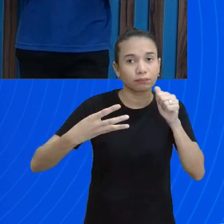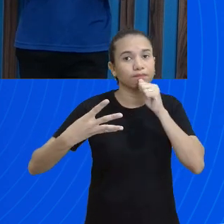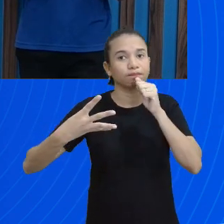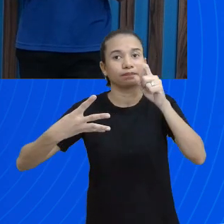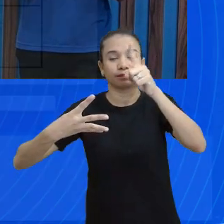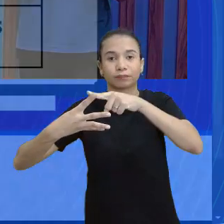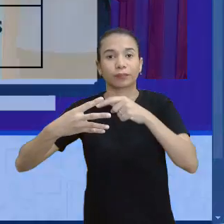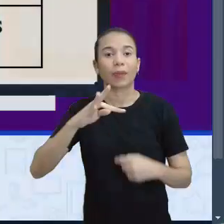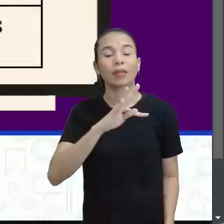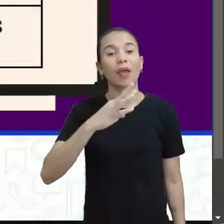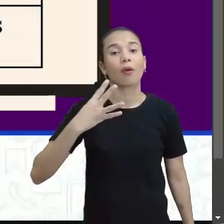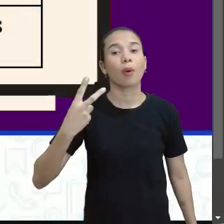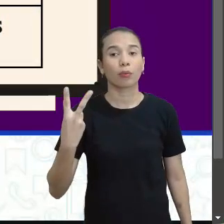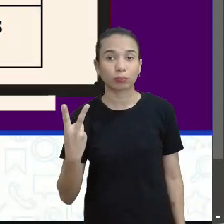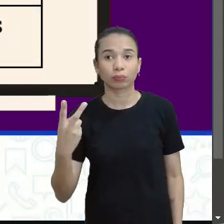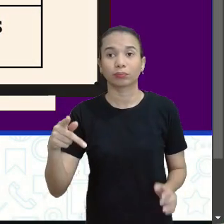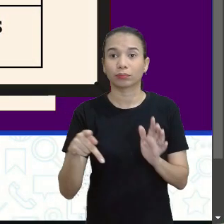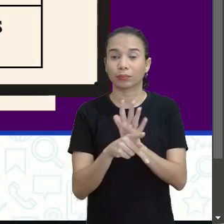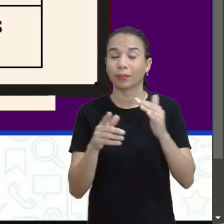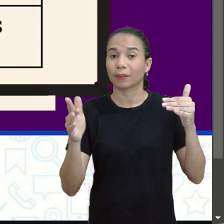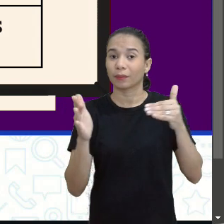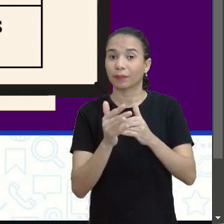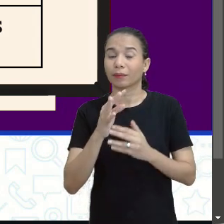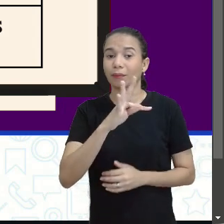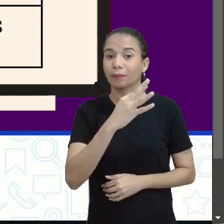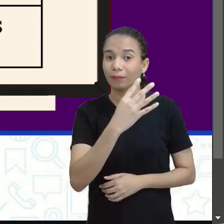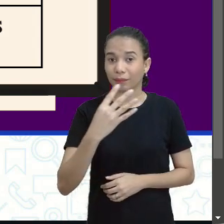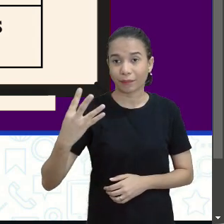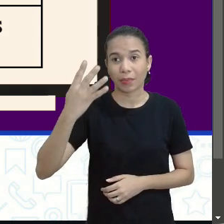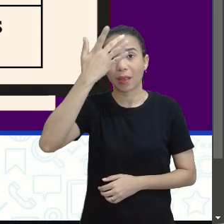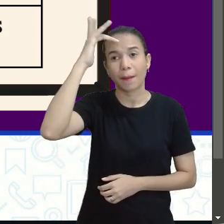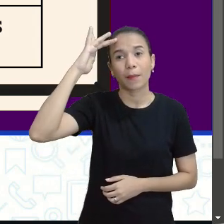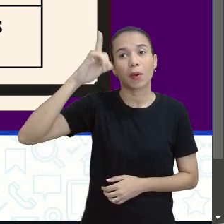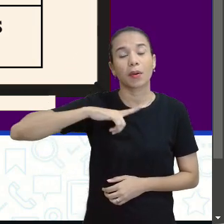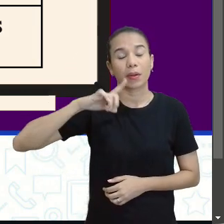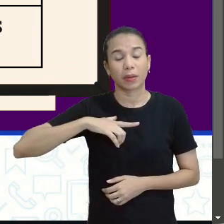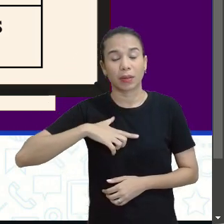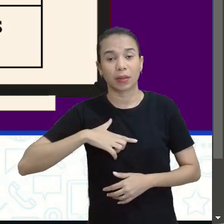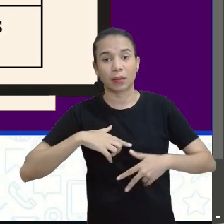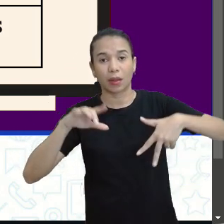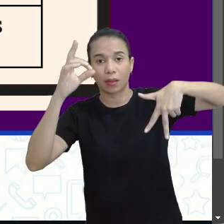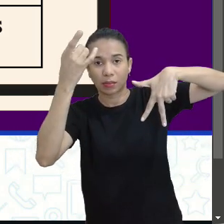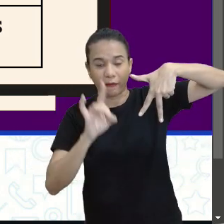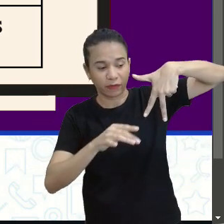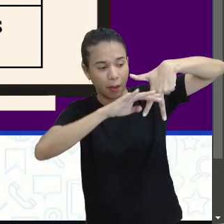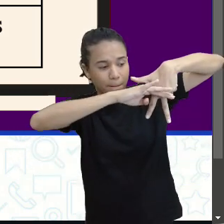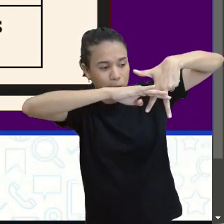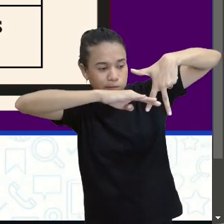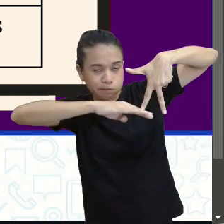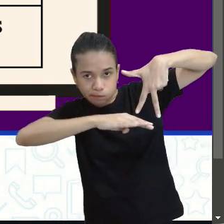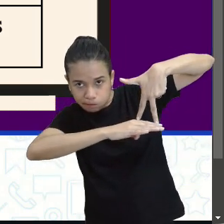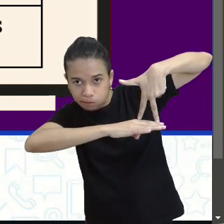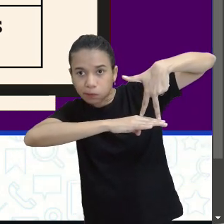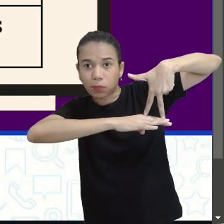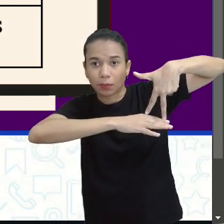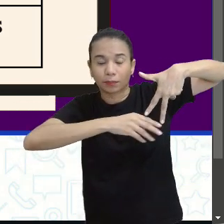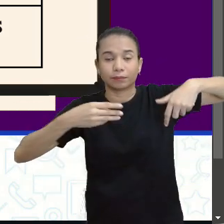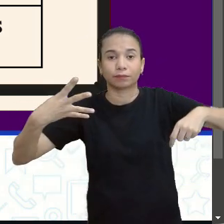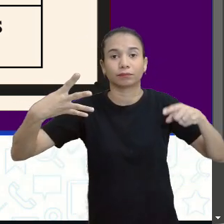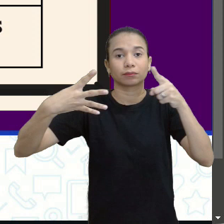temos T42 a T44, as pessoas com deficiências nos membros inferiores.